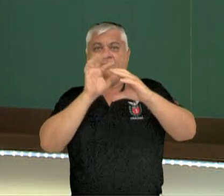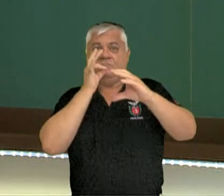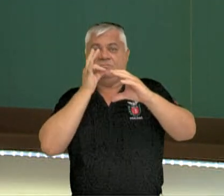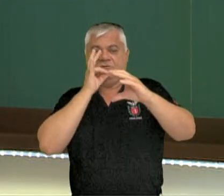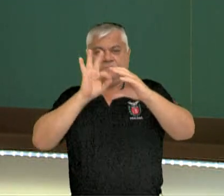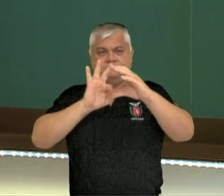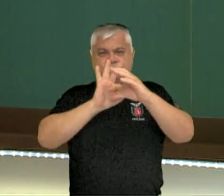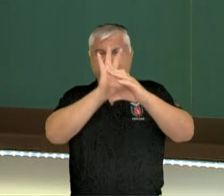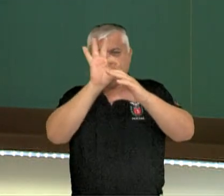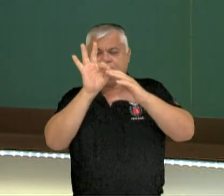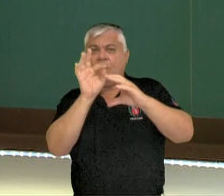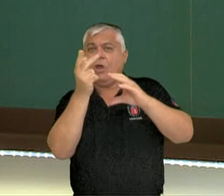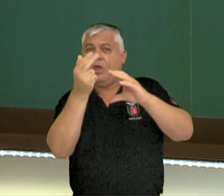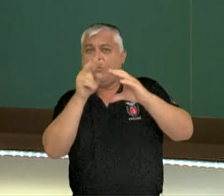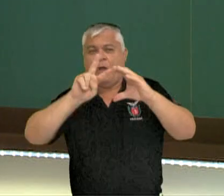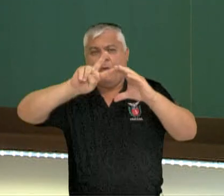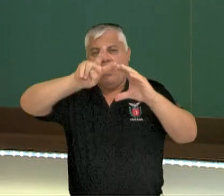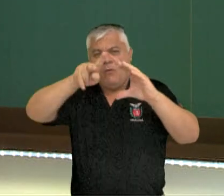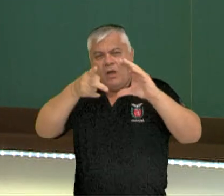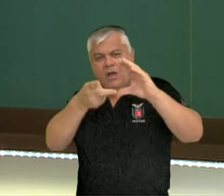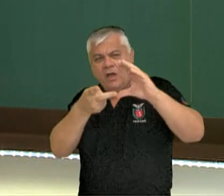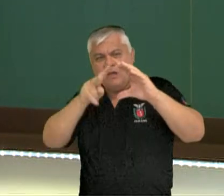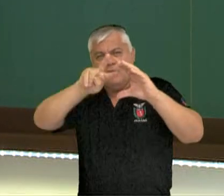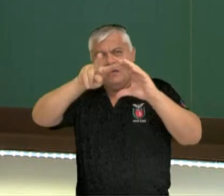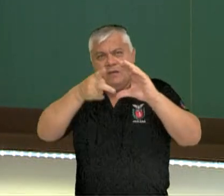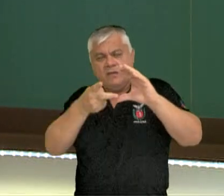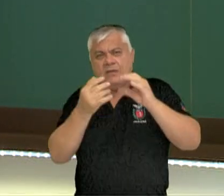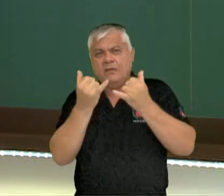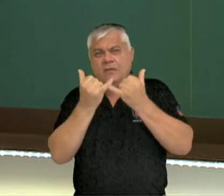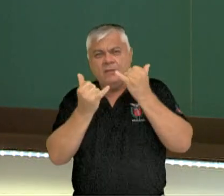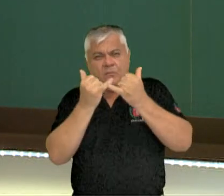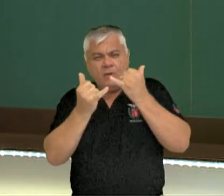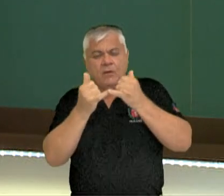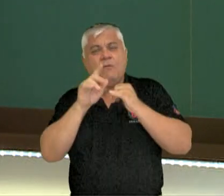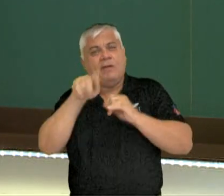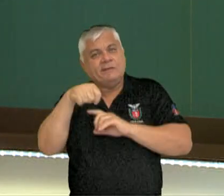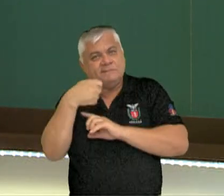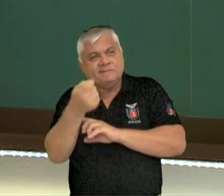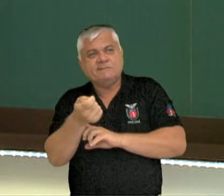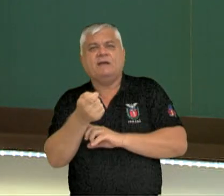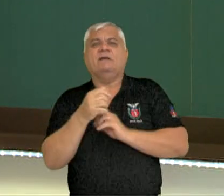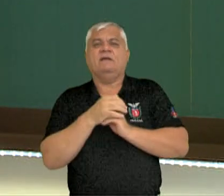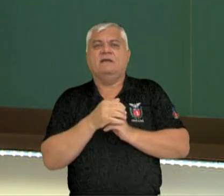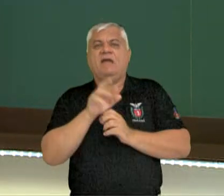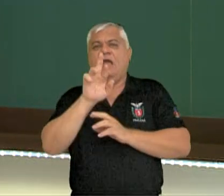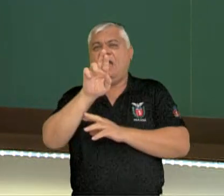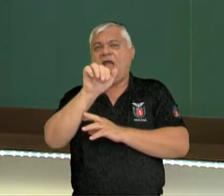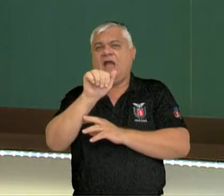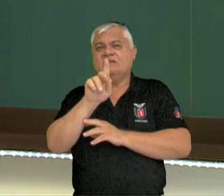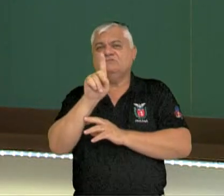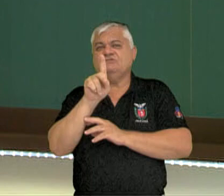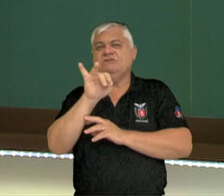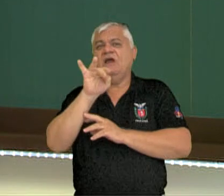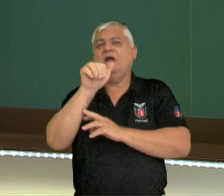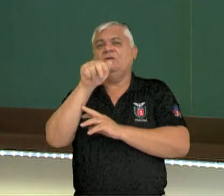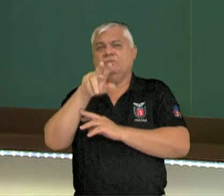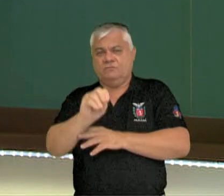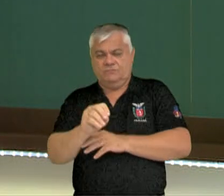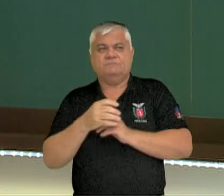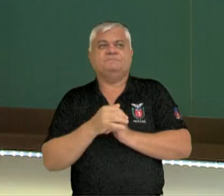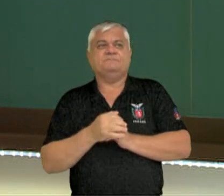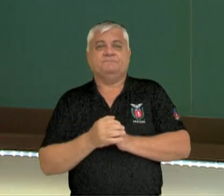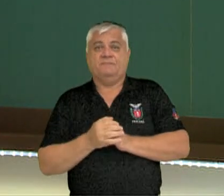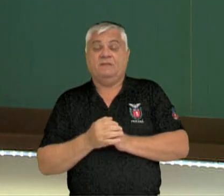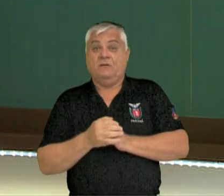comprimento igual ao raio da circunferência, esse é o que a gente chama de radiano. Então, 360